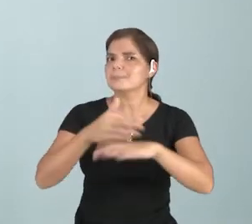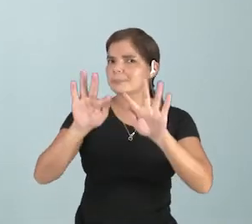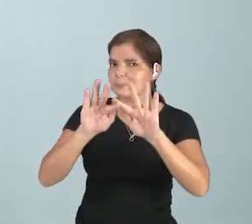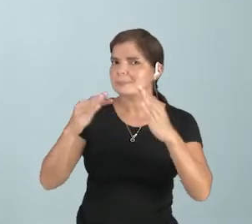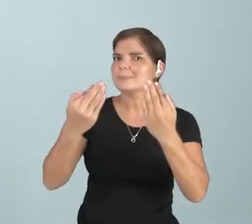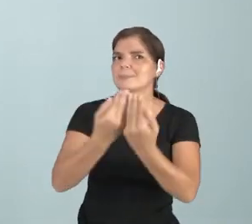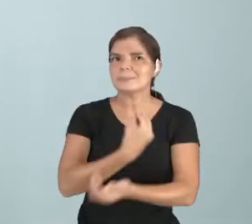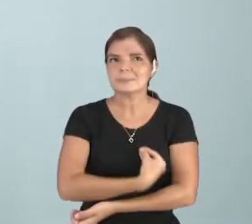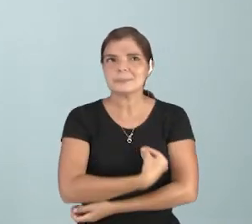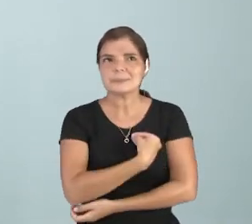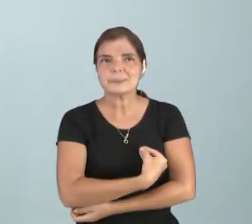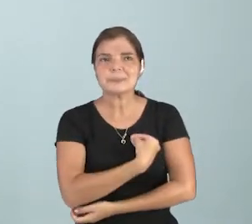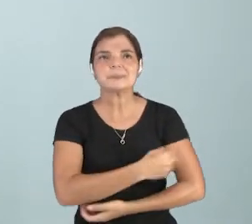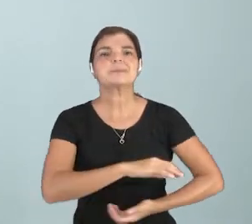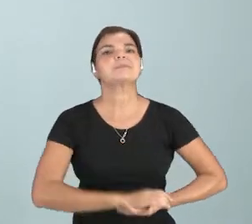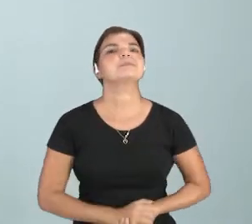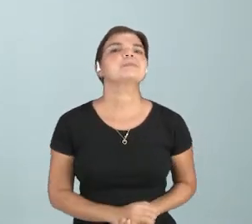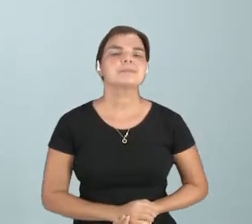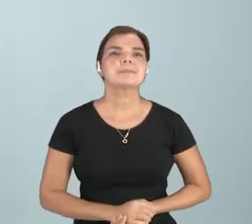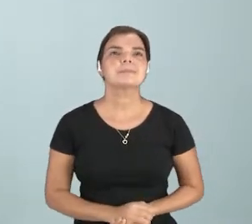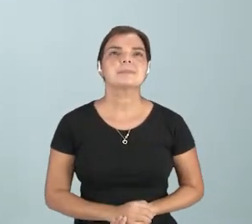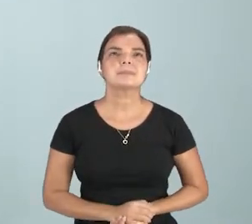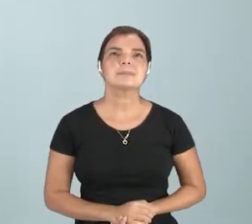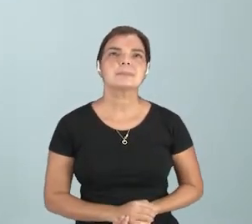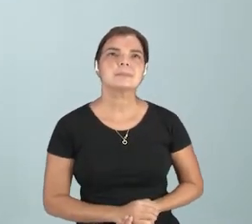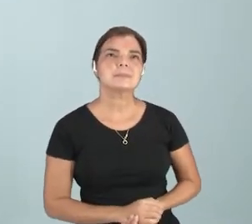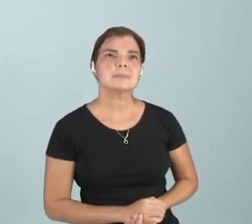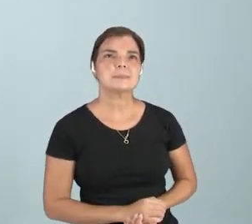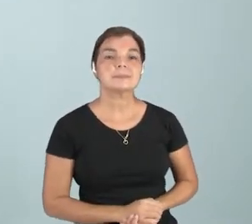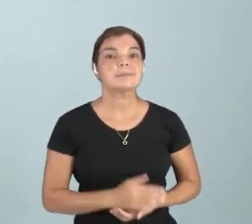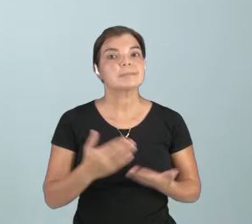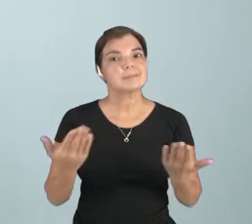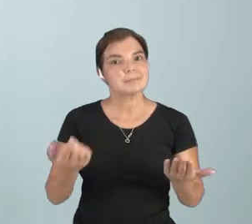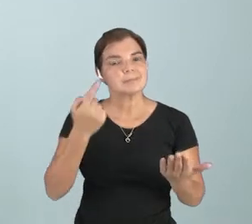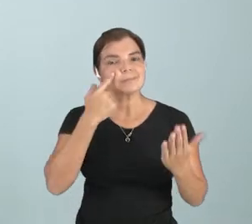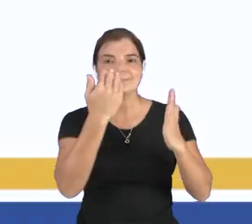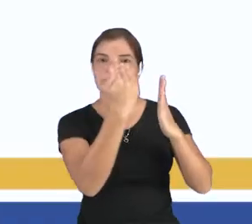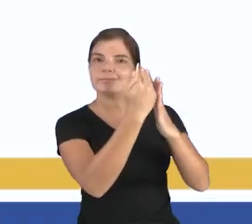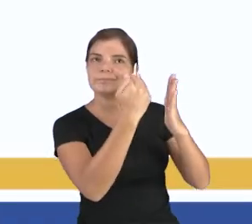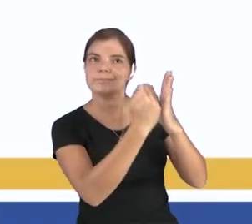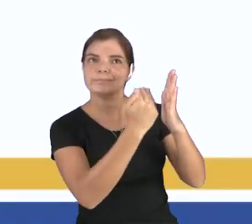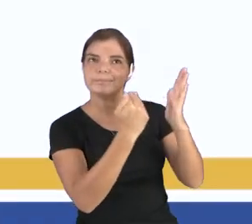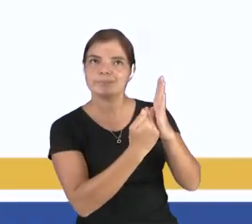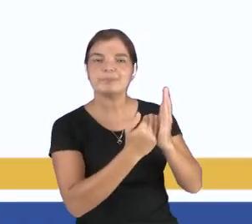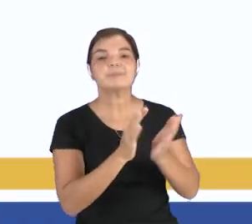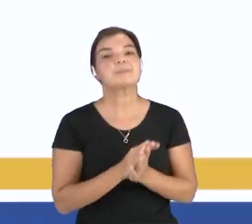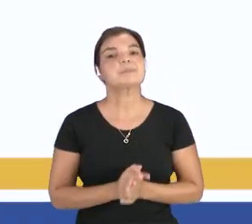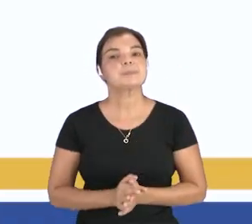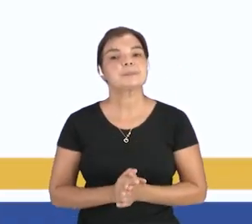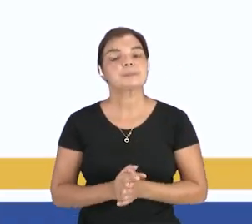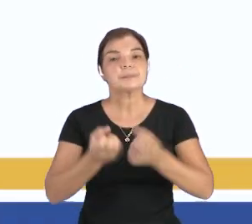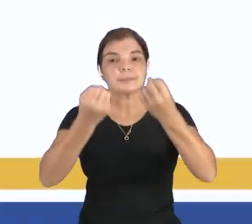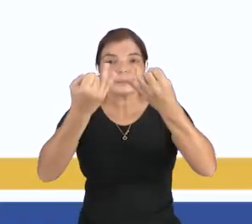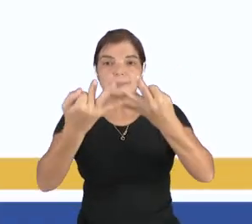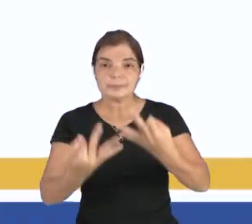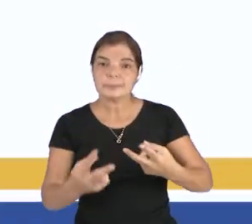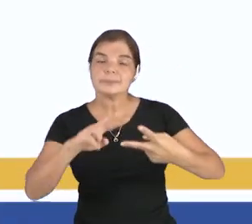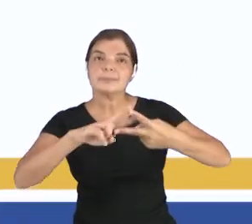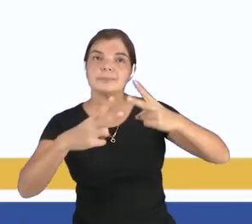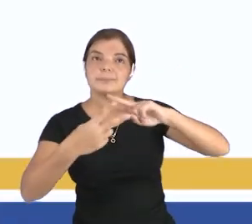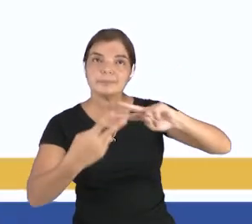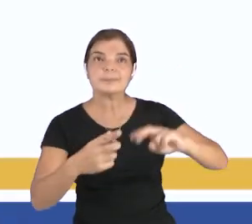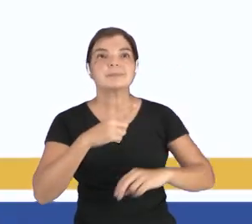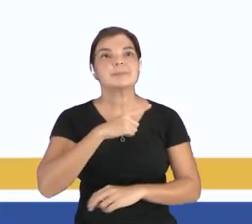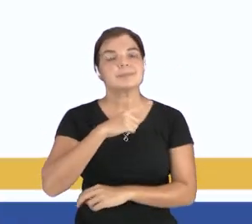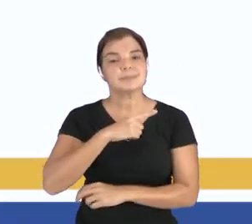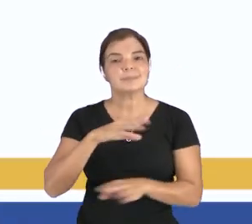famílias, certo? Então, agora vamos para as etapas, né? No aconselhamento genético, nós